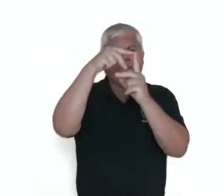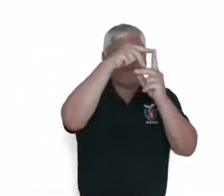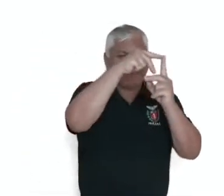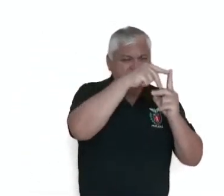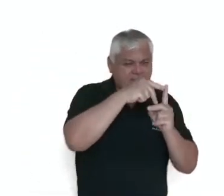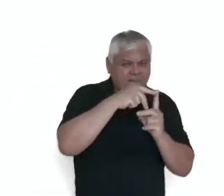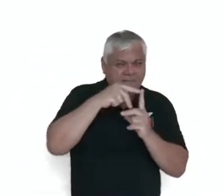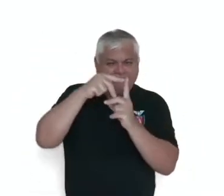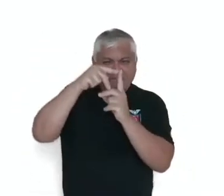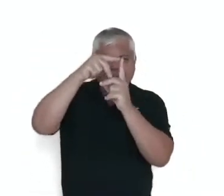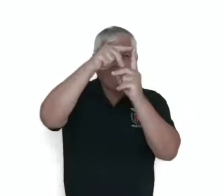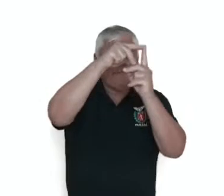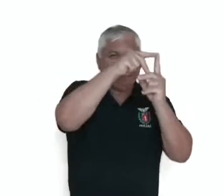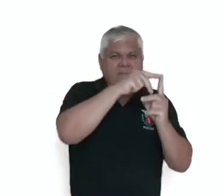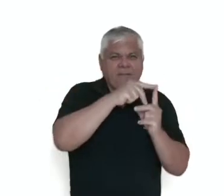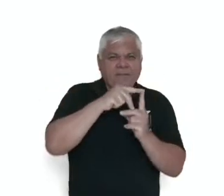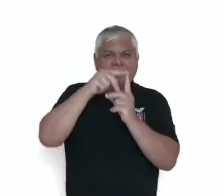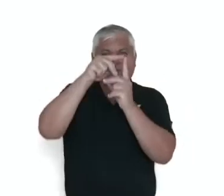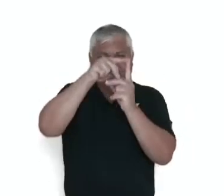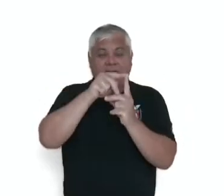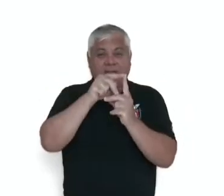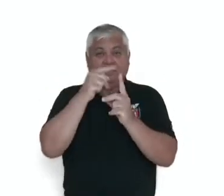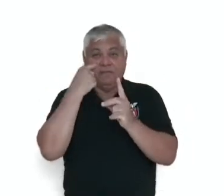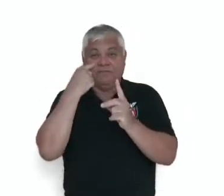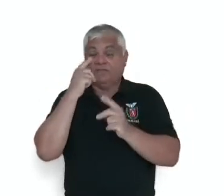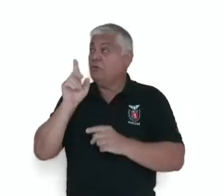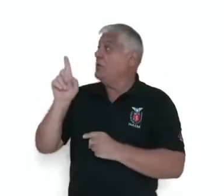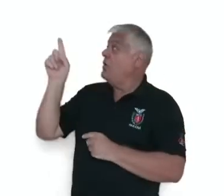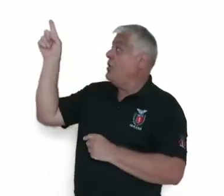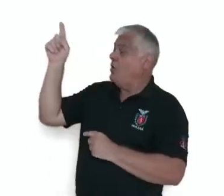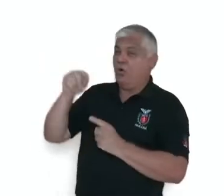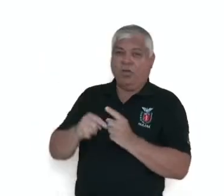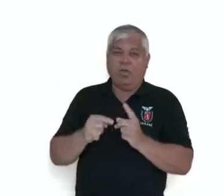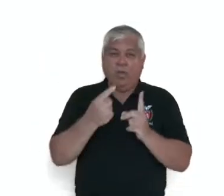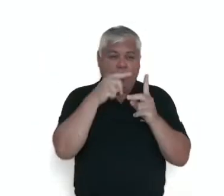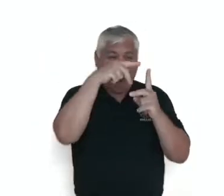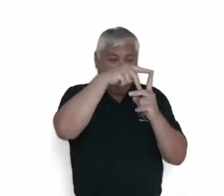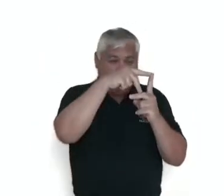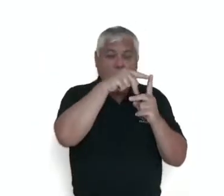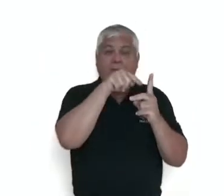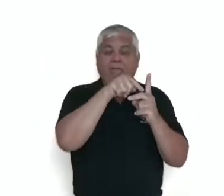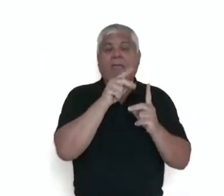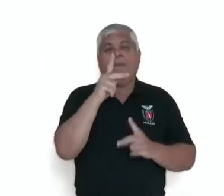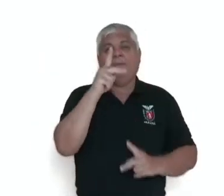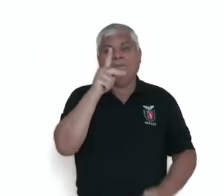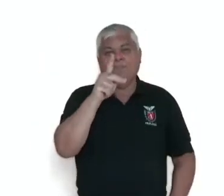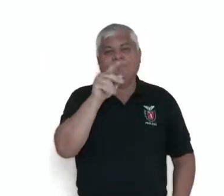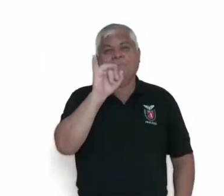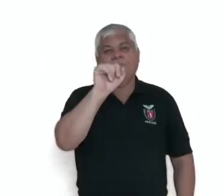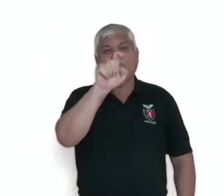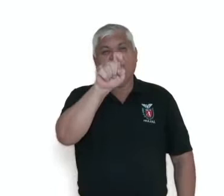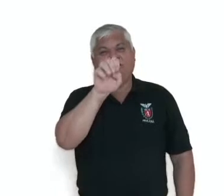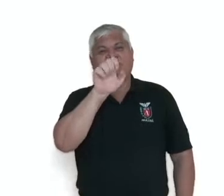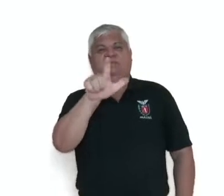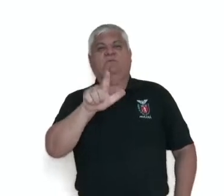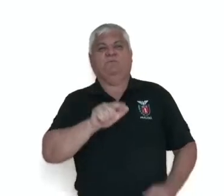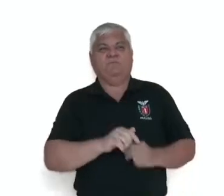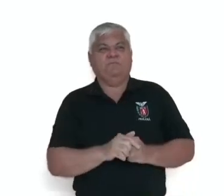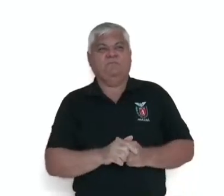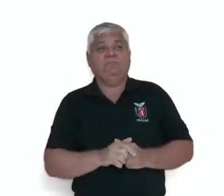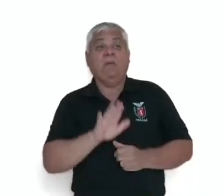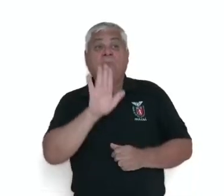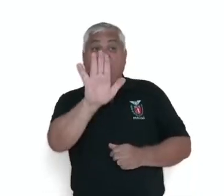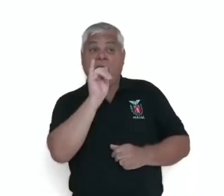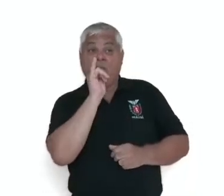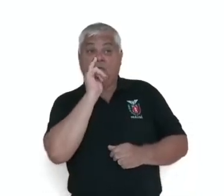quadradinho do Mario à esquerda é um pixel. Então, cada quadradinho aqui está representando um pixel. Como o Mario